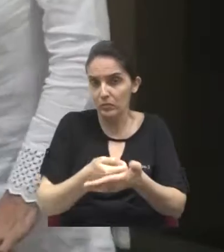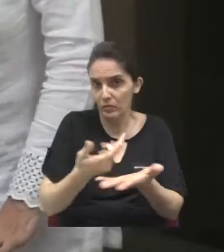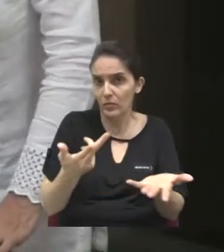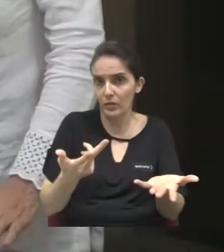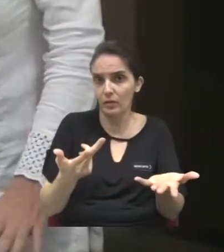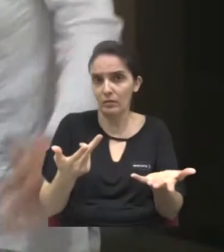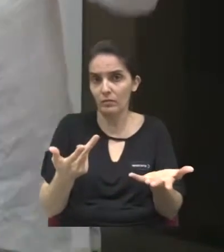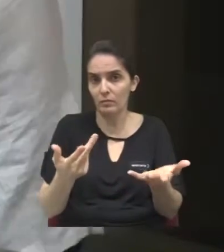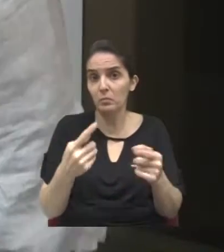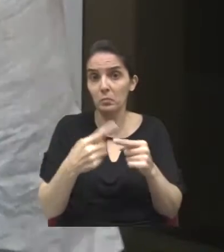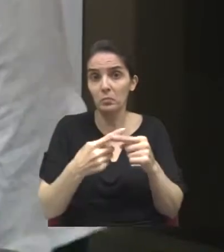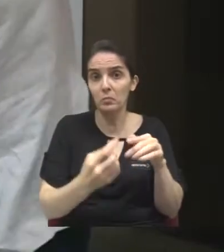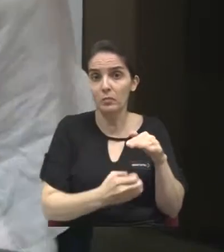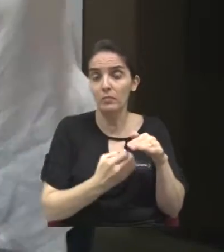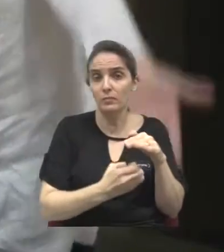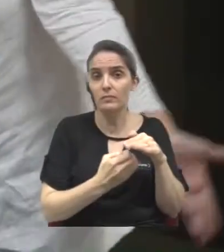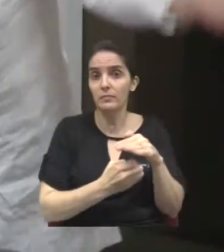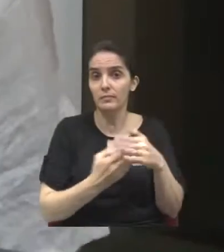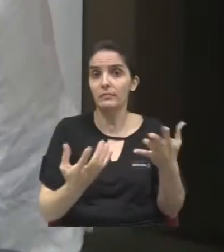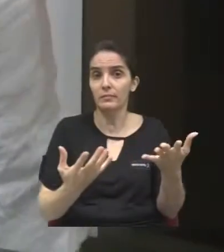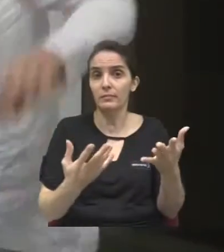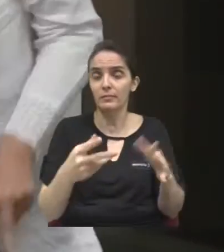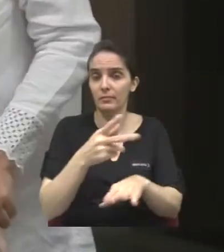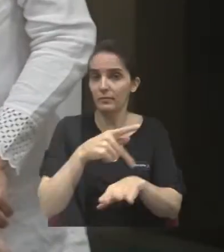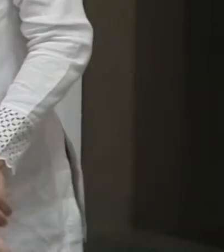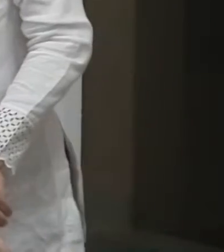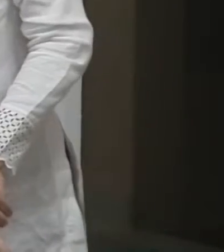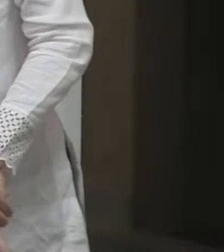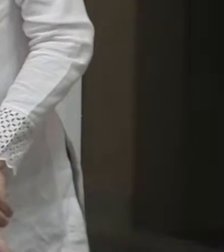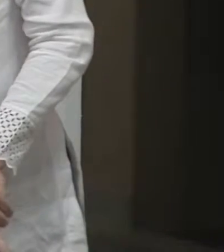empresa. Estamos num país que não é socialista.